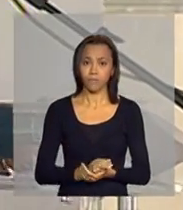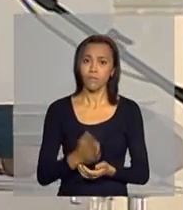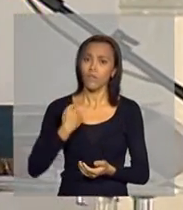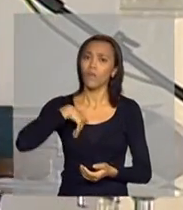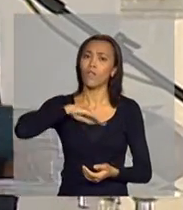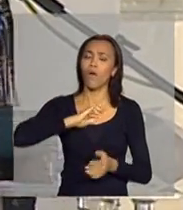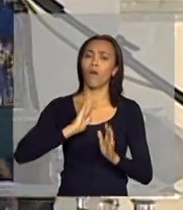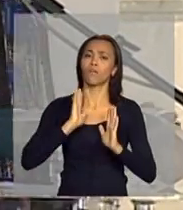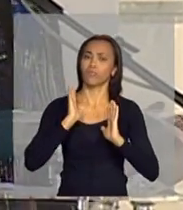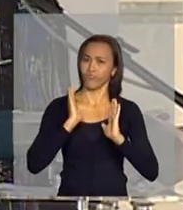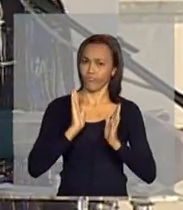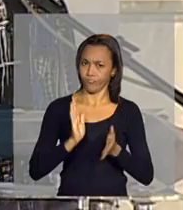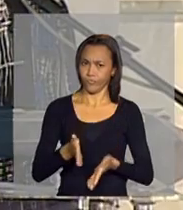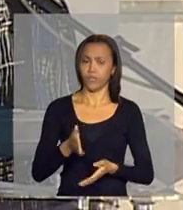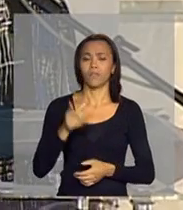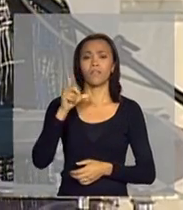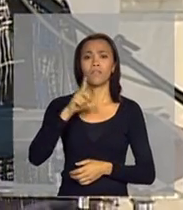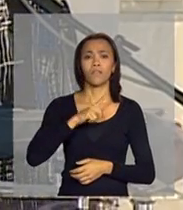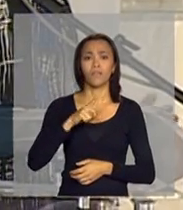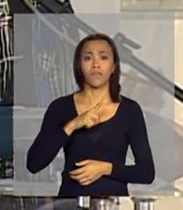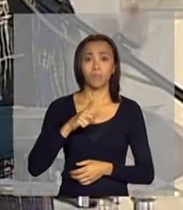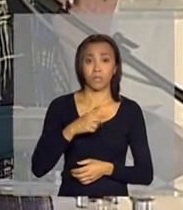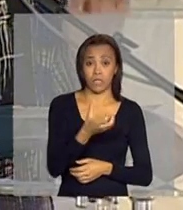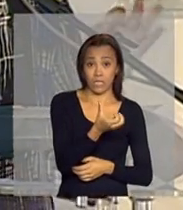já temos